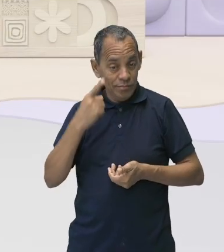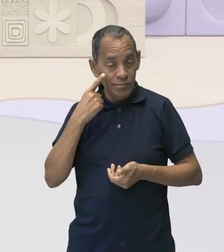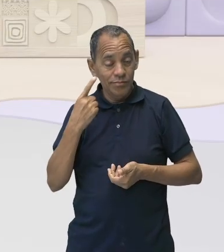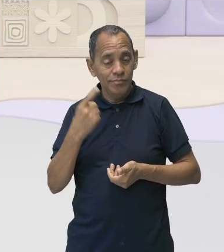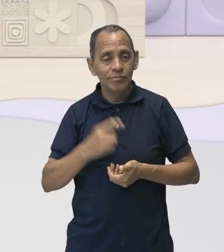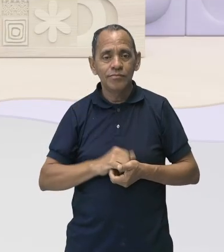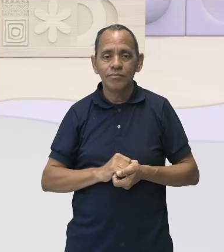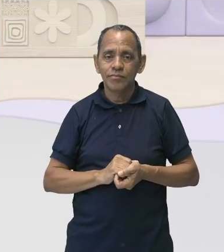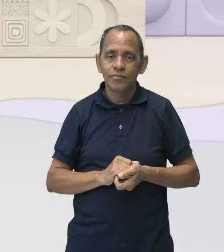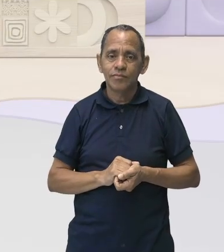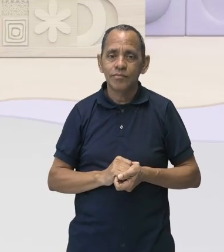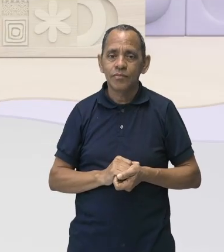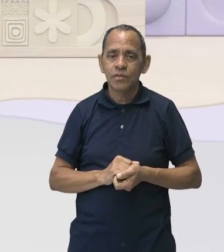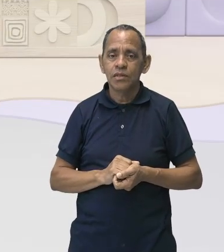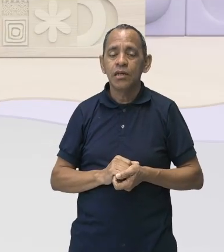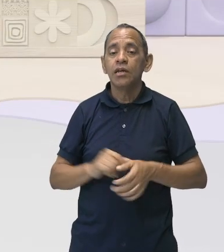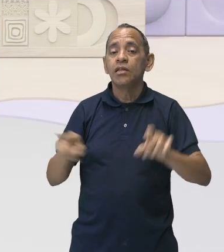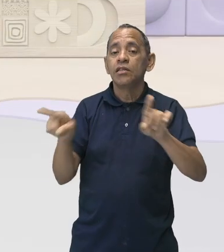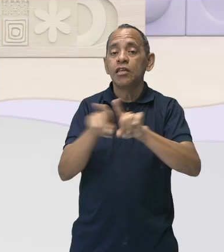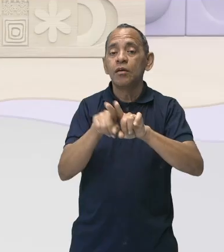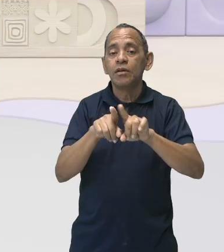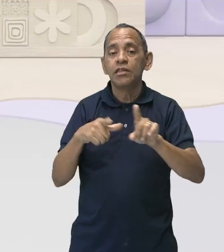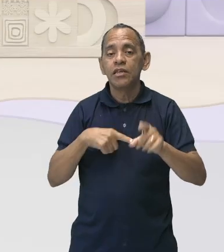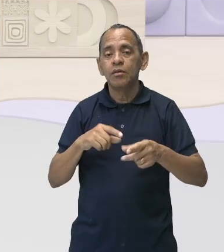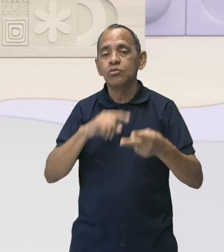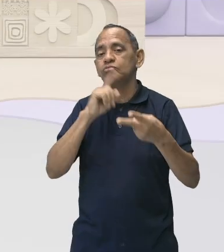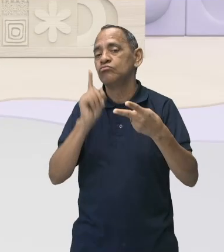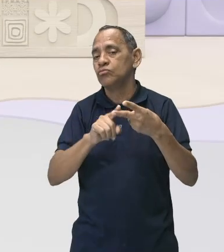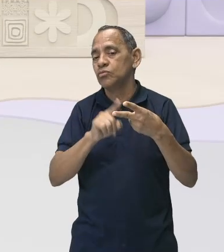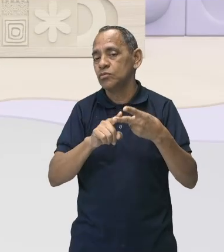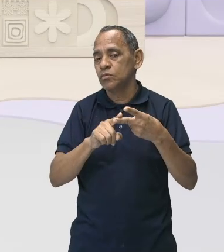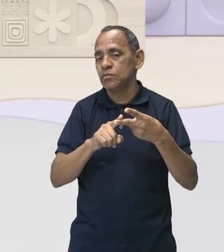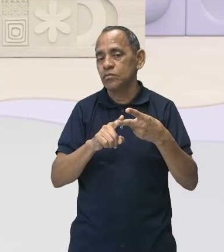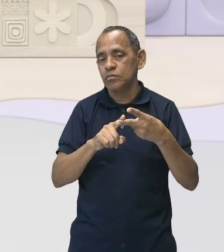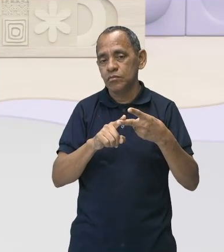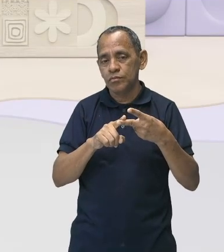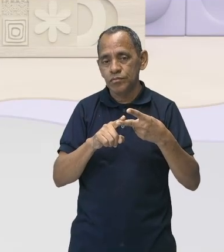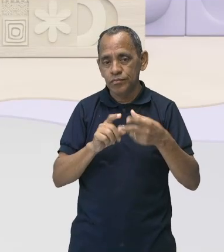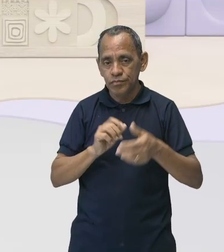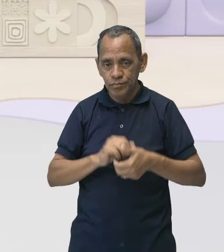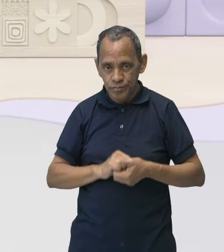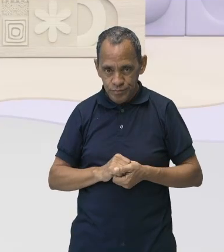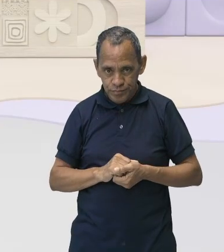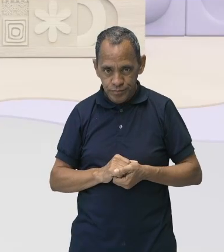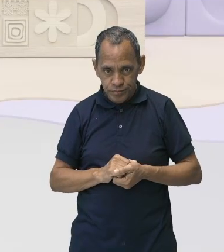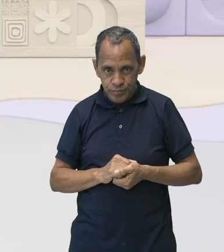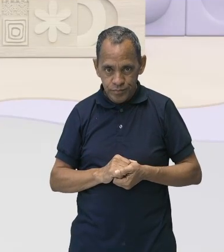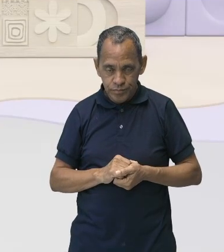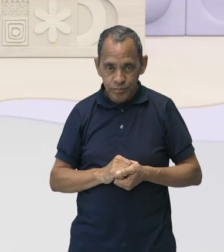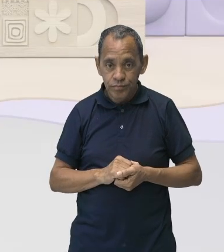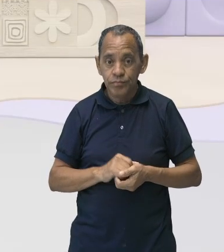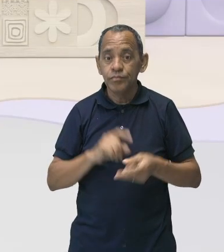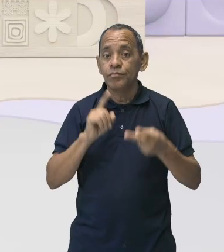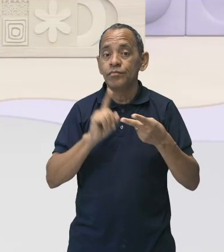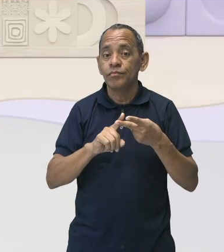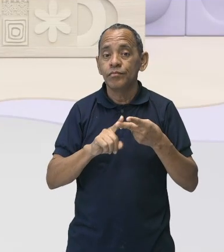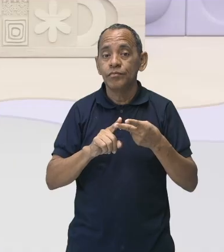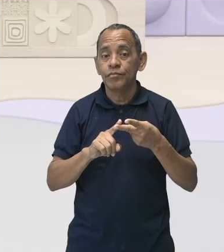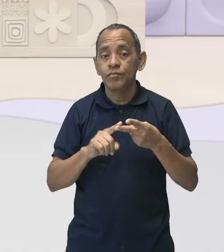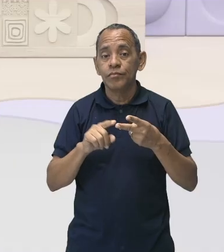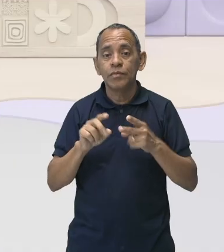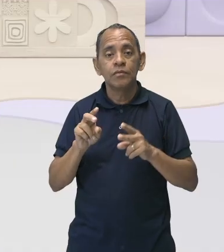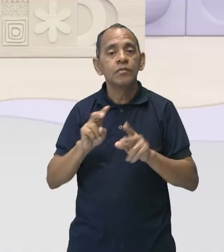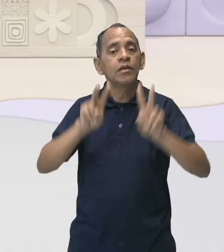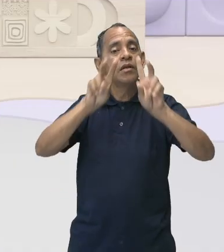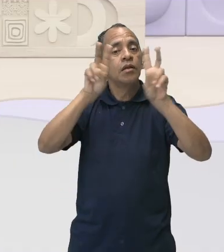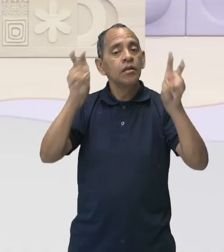isso. Fora a família, nós temos também um outro ponto bem interessante, né? É a questão das